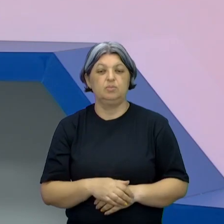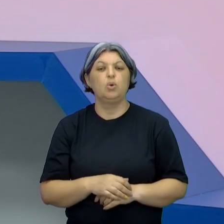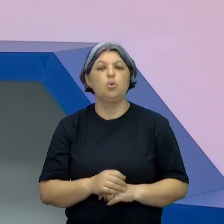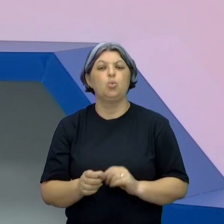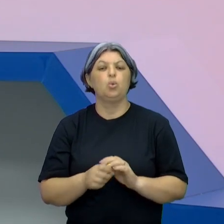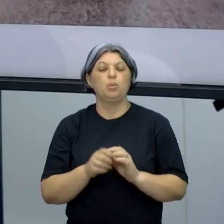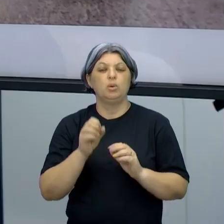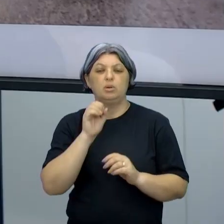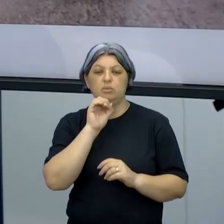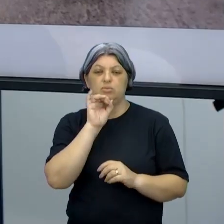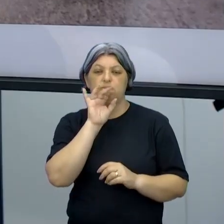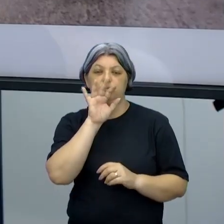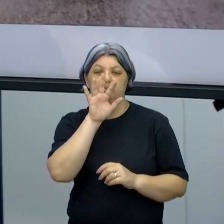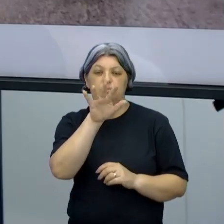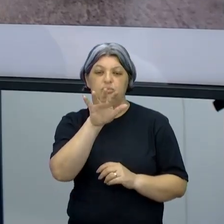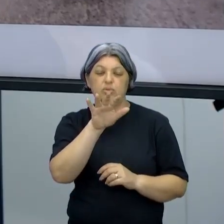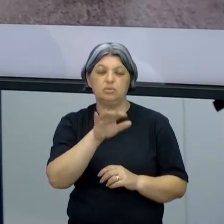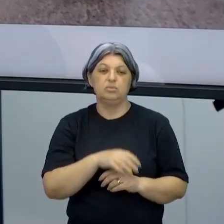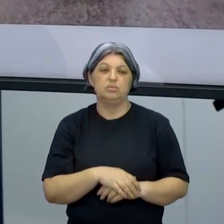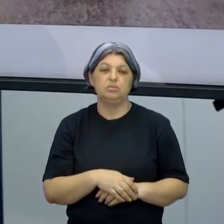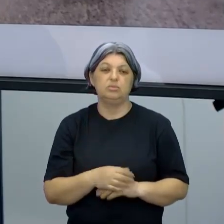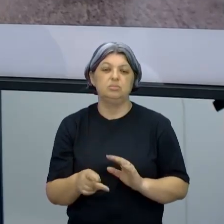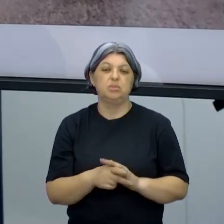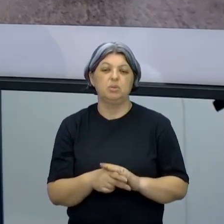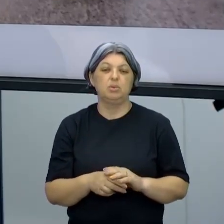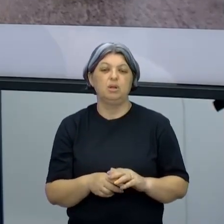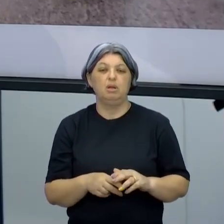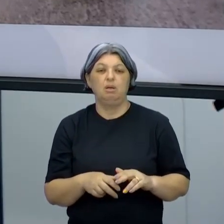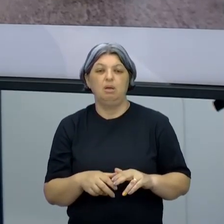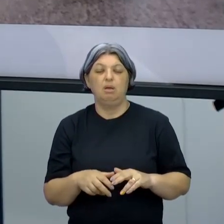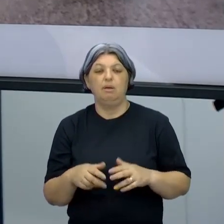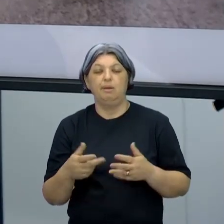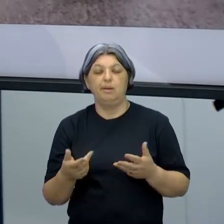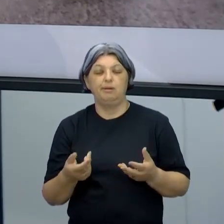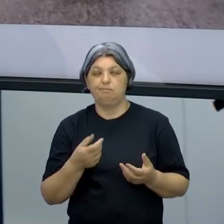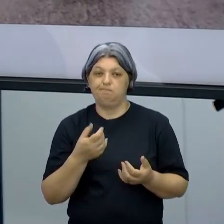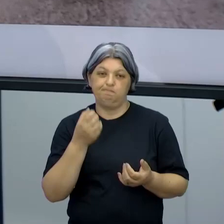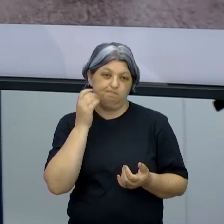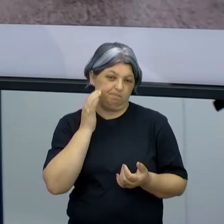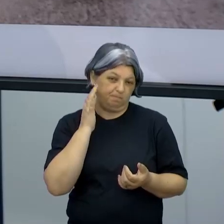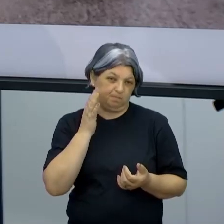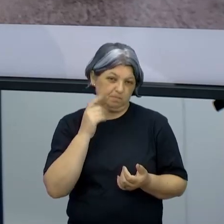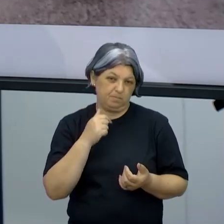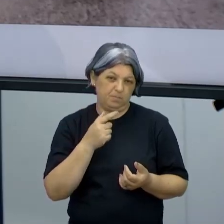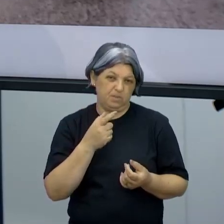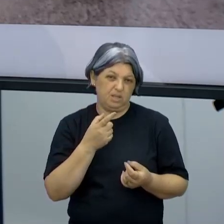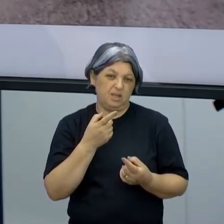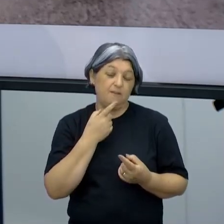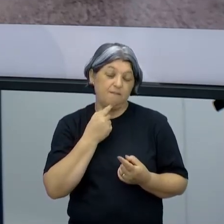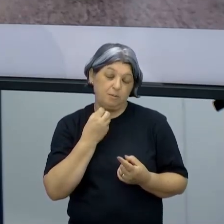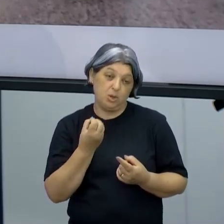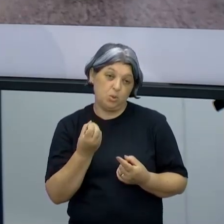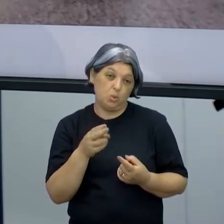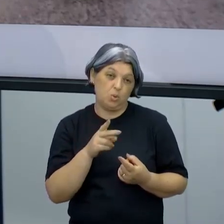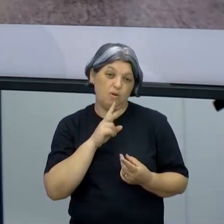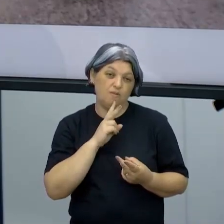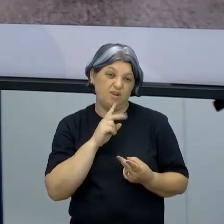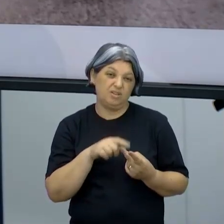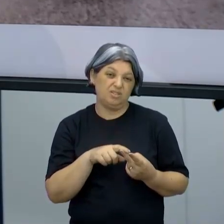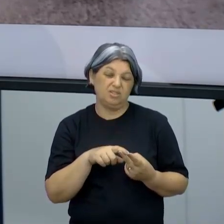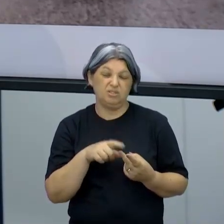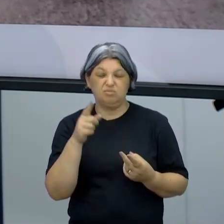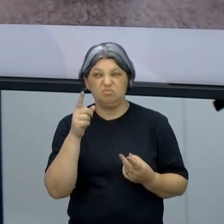então, por favor. Olha, como que você acha que esse dragão? Eu imagino que deve ser verde ou vermelho. Também tem amarelo,